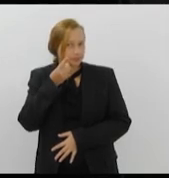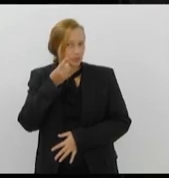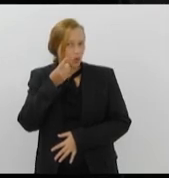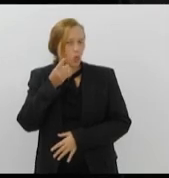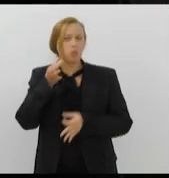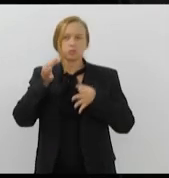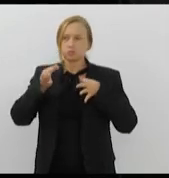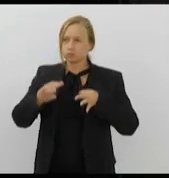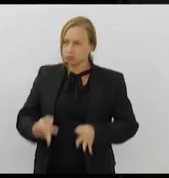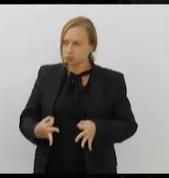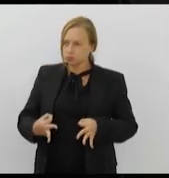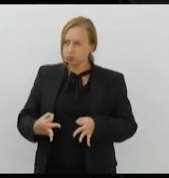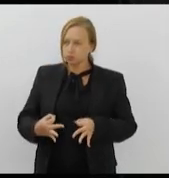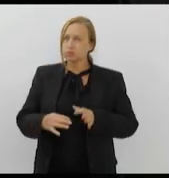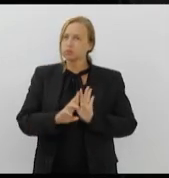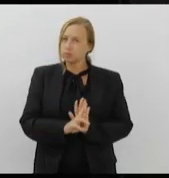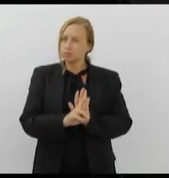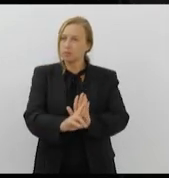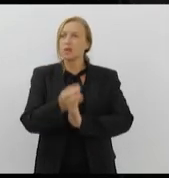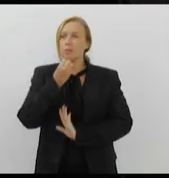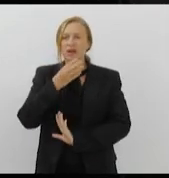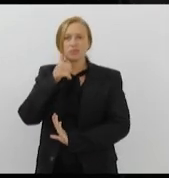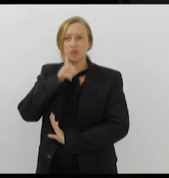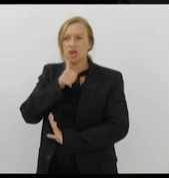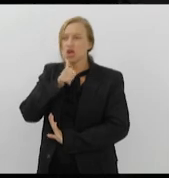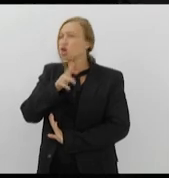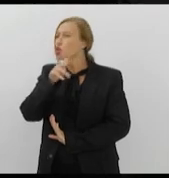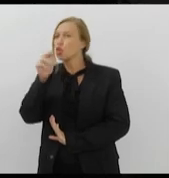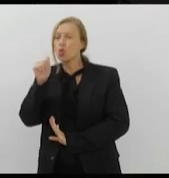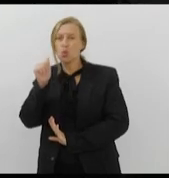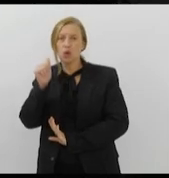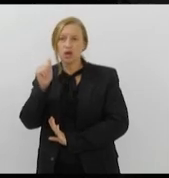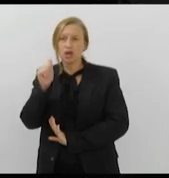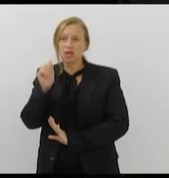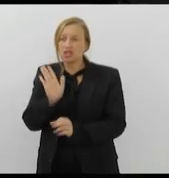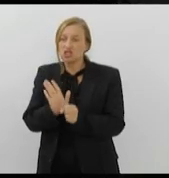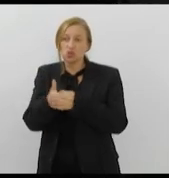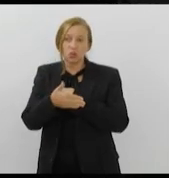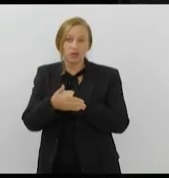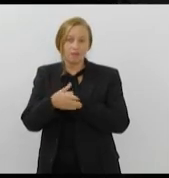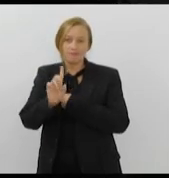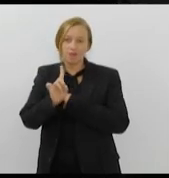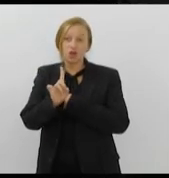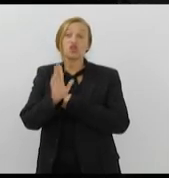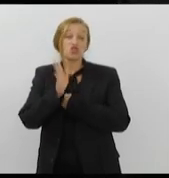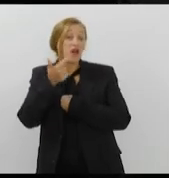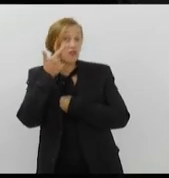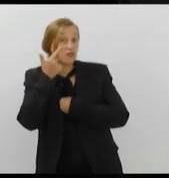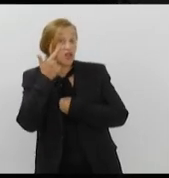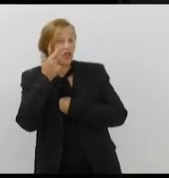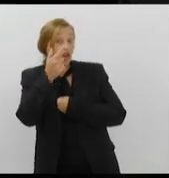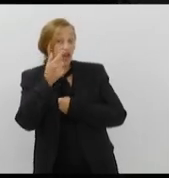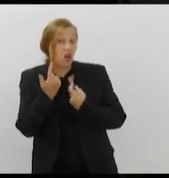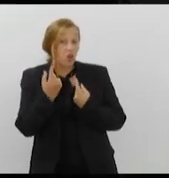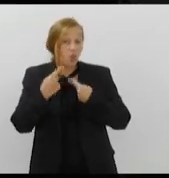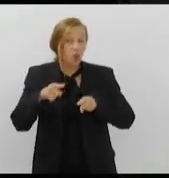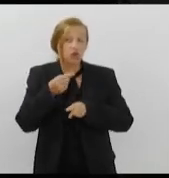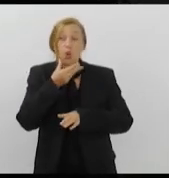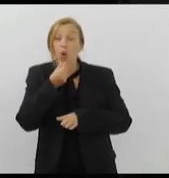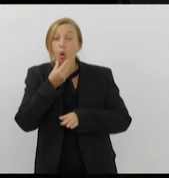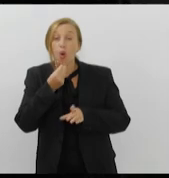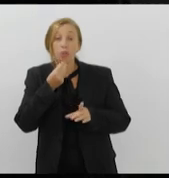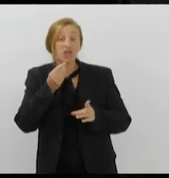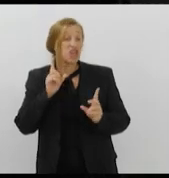honesta, que representa bem as mulheres, e nunca se vitimizou. Pelo contrário, já vi Vossa Excelência aqui enfrentar homem de igual para